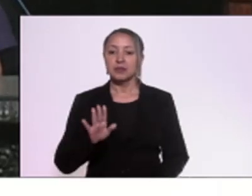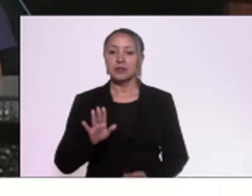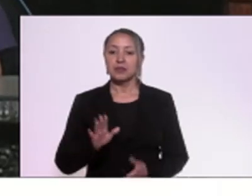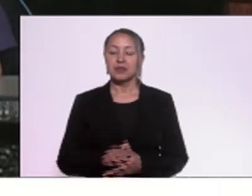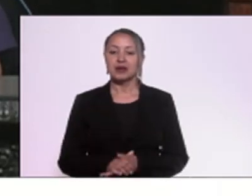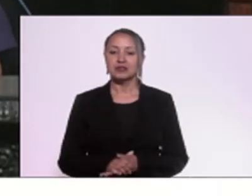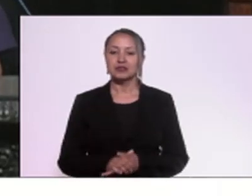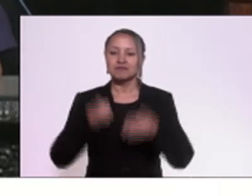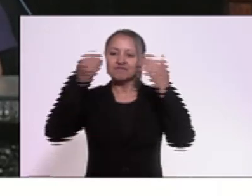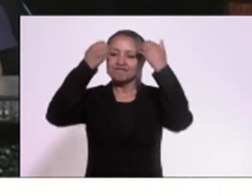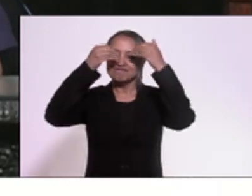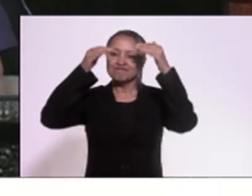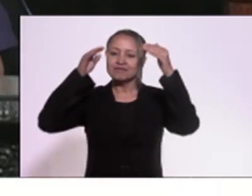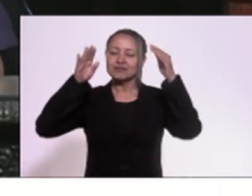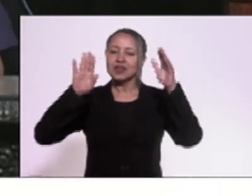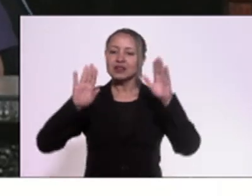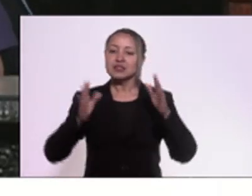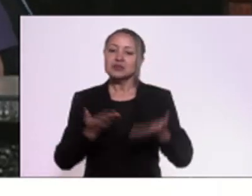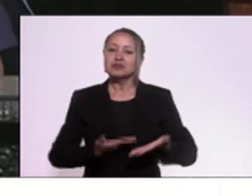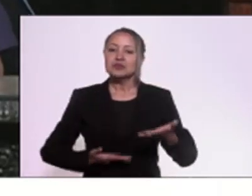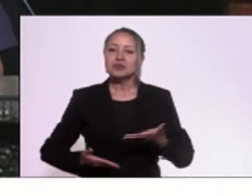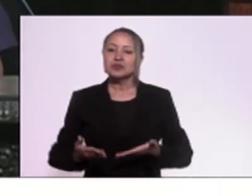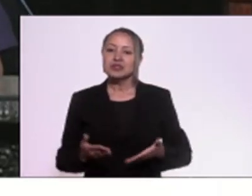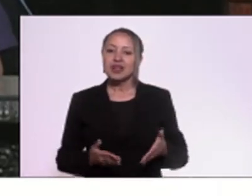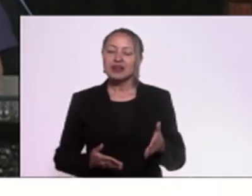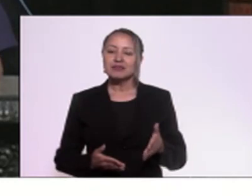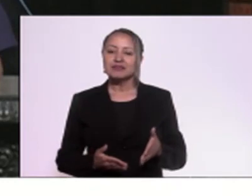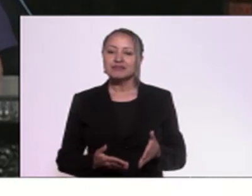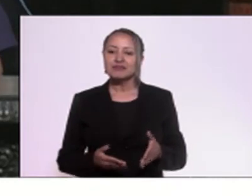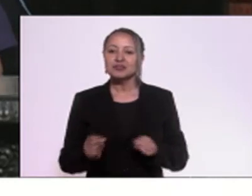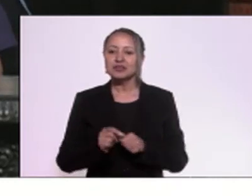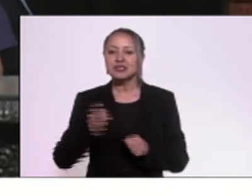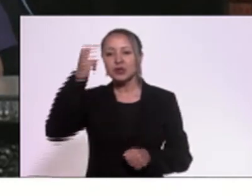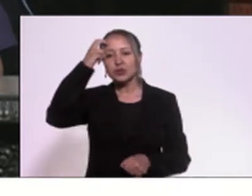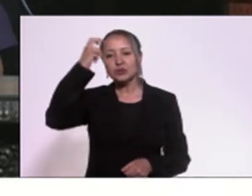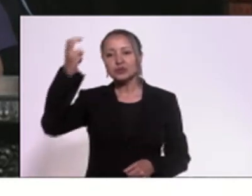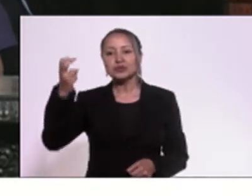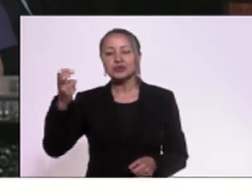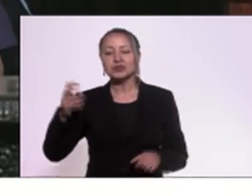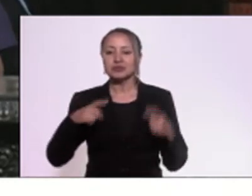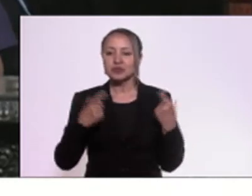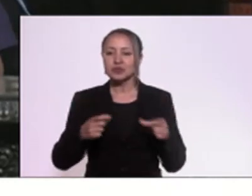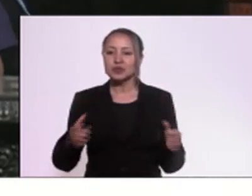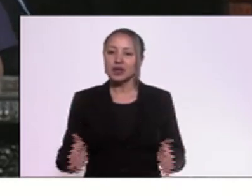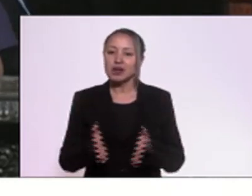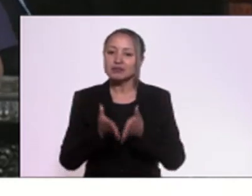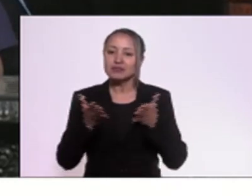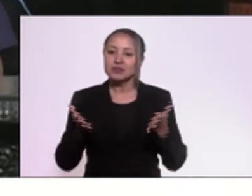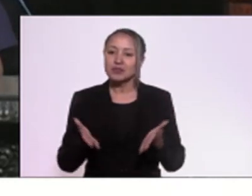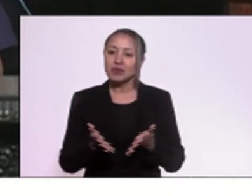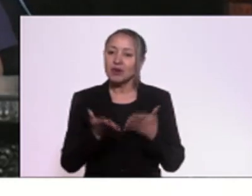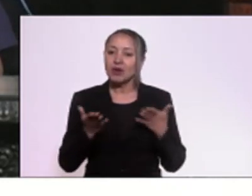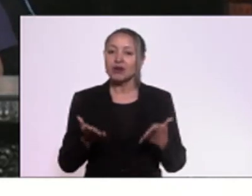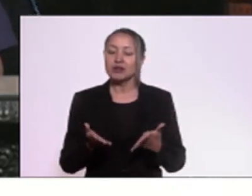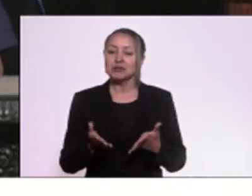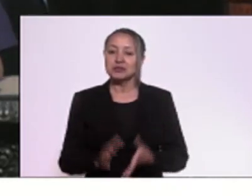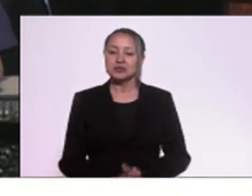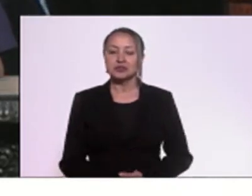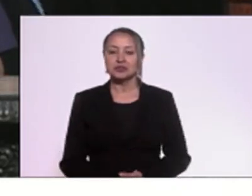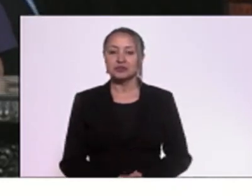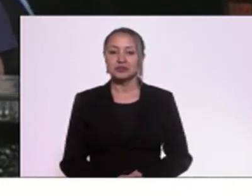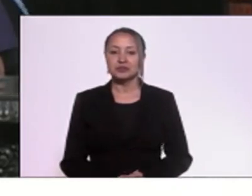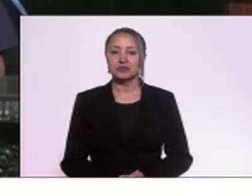cine patrimônio histórico e cultural do estado do Rio de Janeiro. Essa é a razão pela qual eu quero